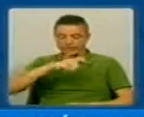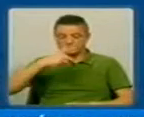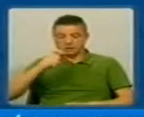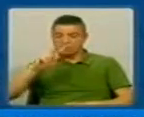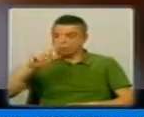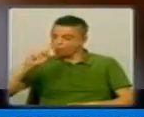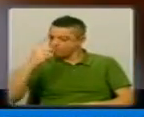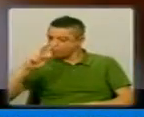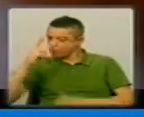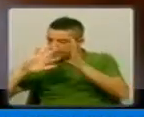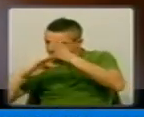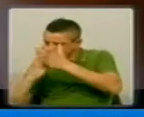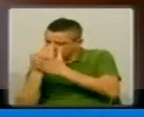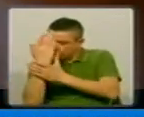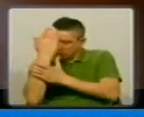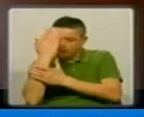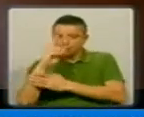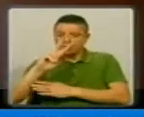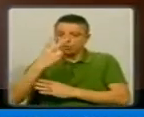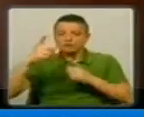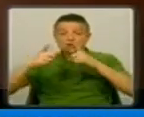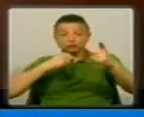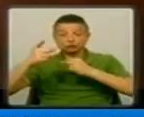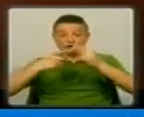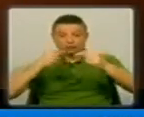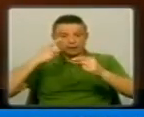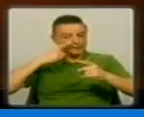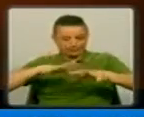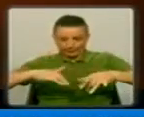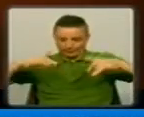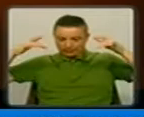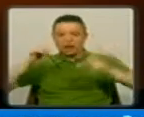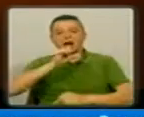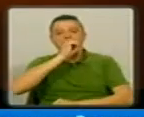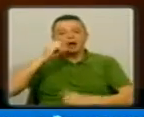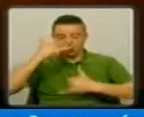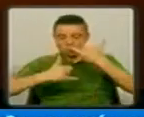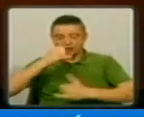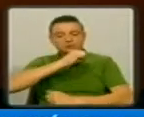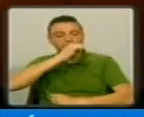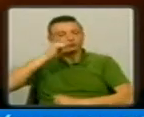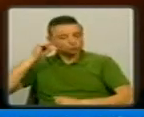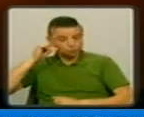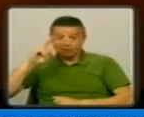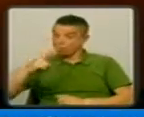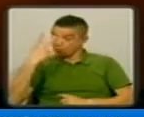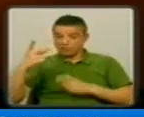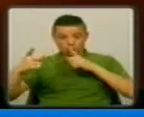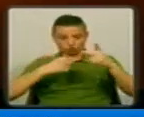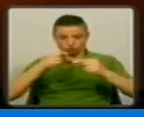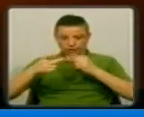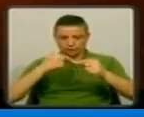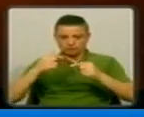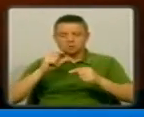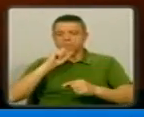da manhã, encontrará mais perto do horizonte 2 estrelas muito brilhantes, azuis, e a meio caminho dessas 2 estrelas